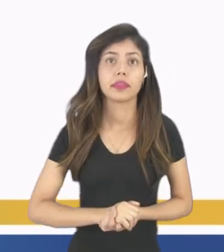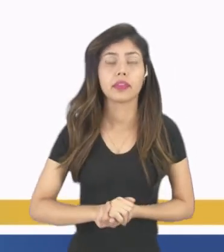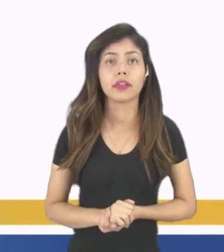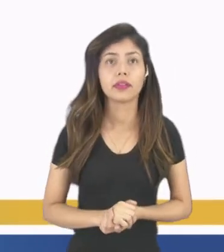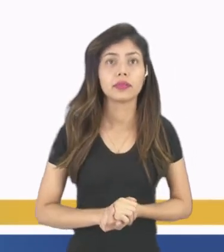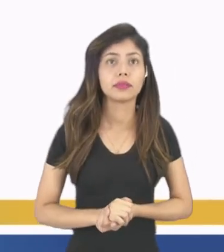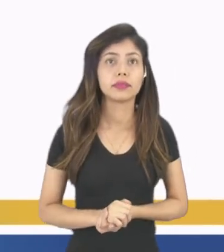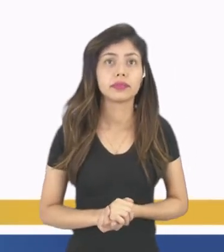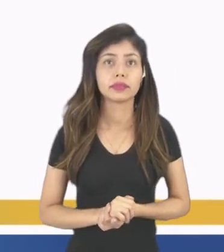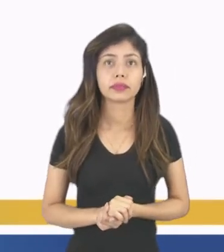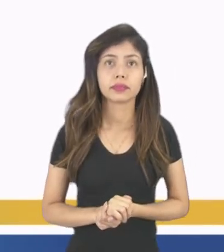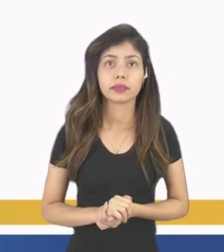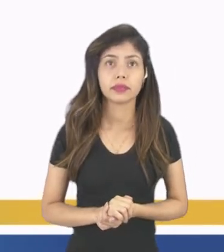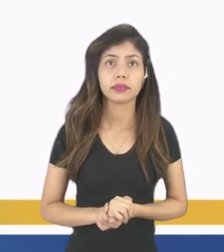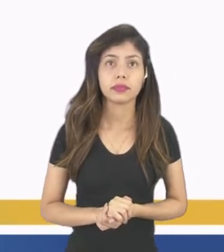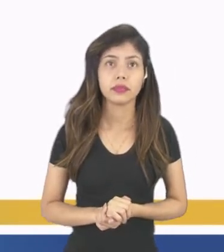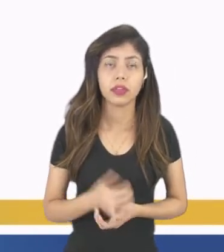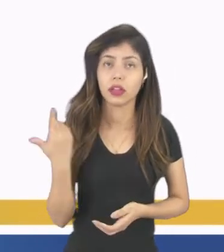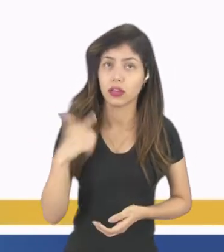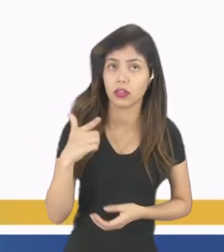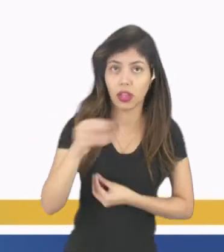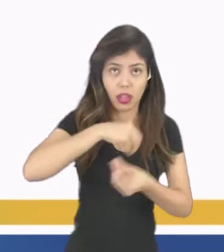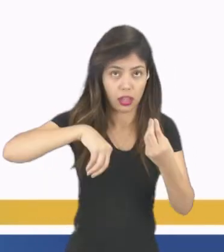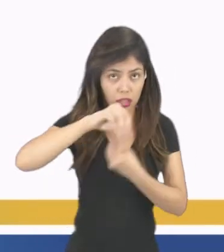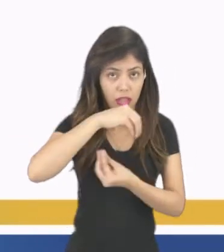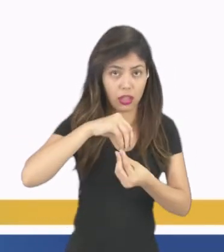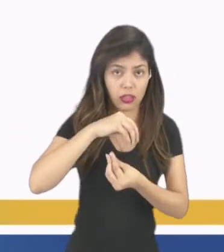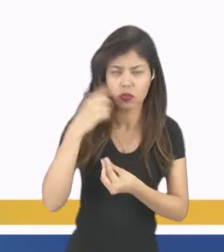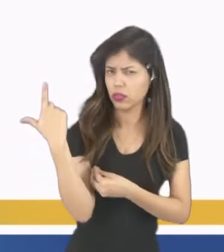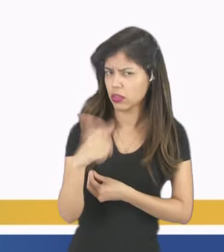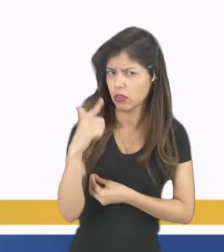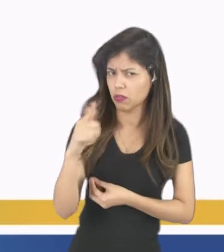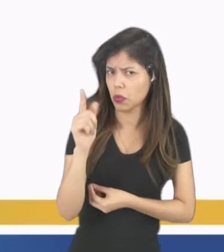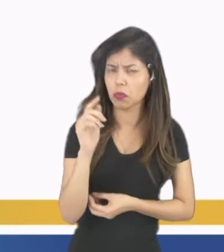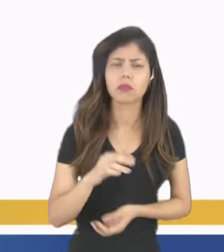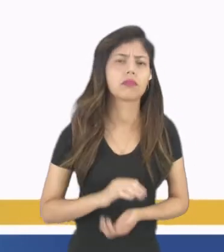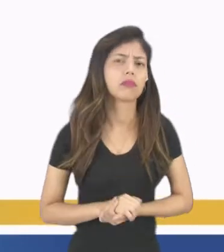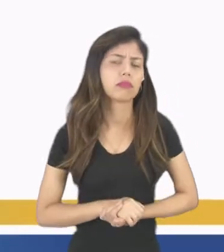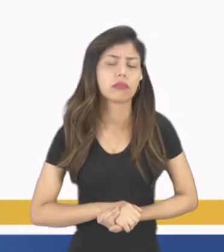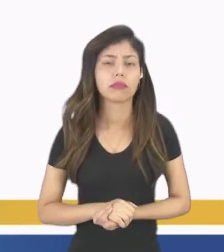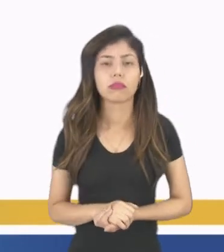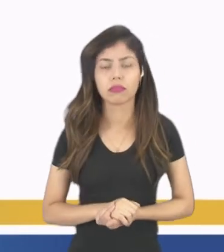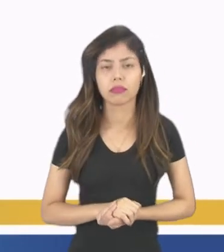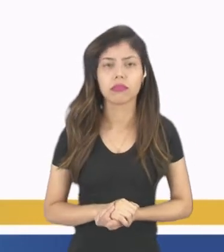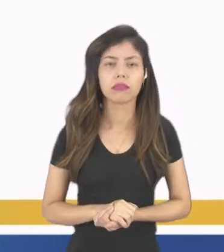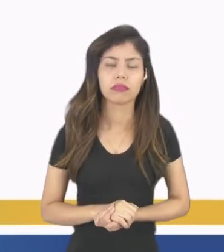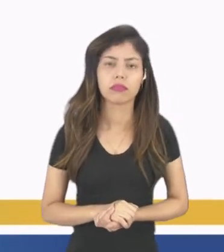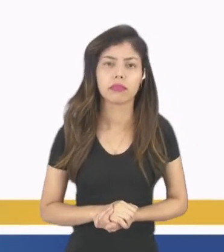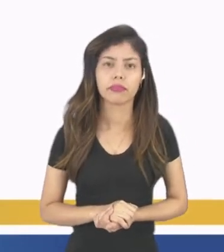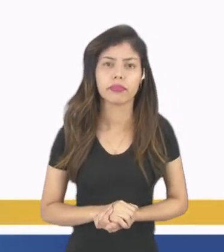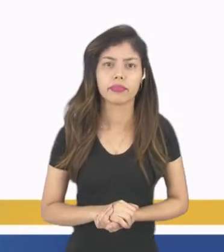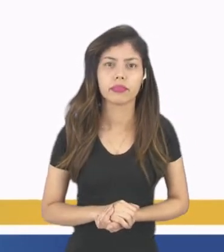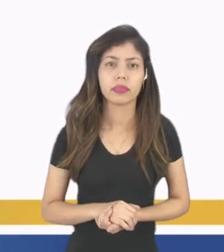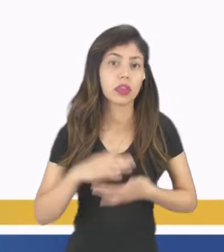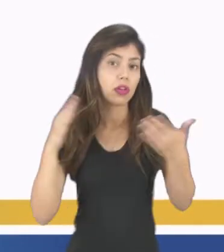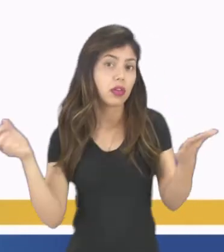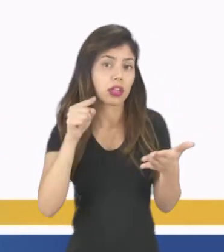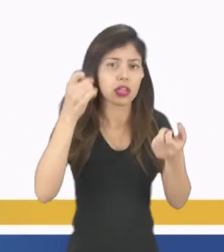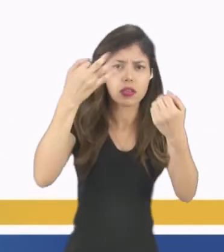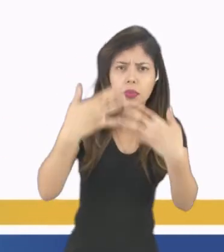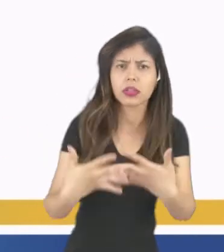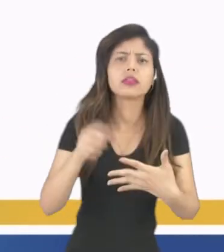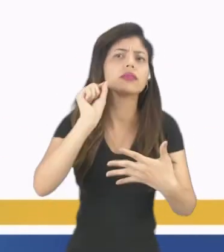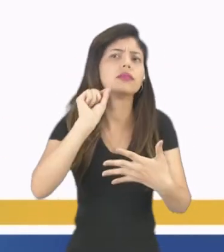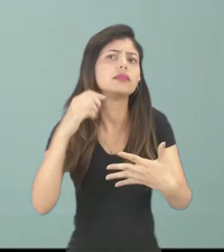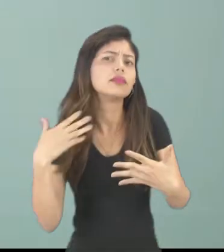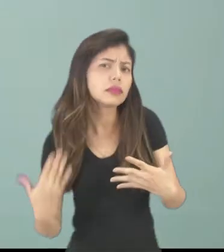e o A minúsculo. Sem atingi-la, a reação não ocorre. Então, o que está dizendo